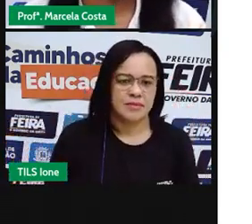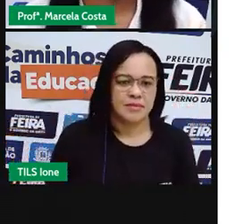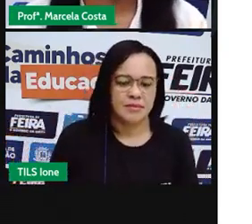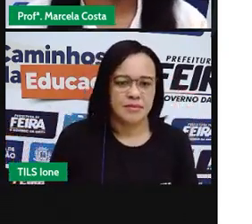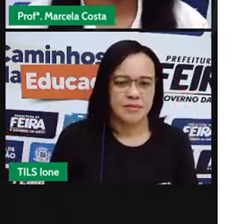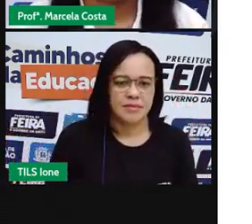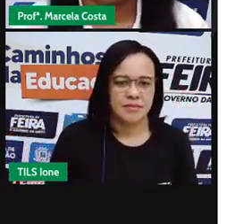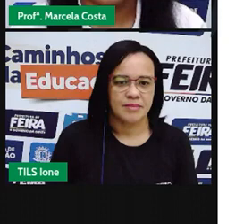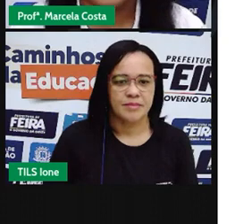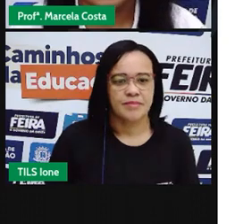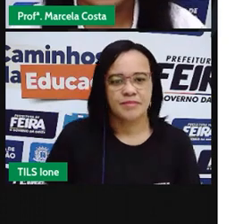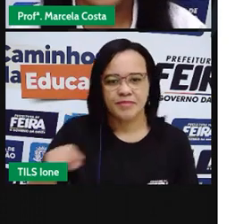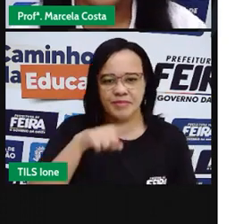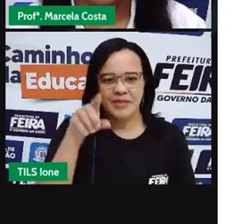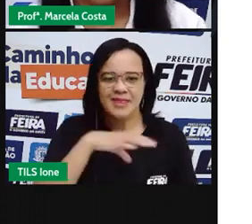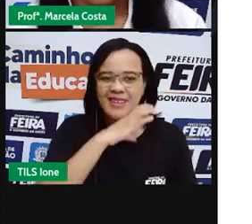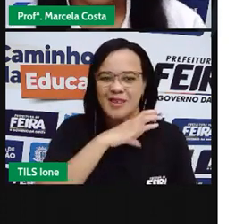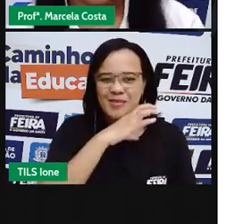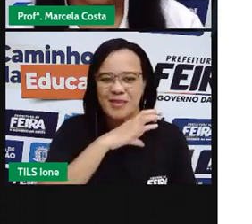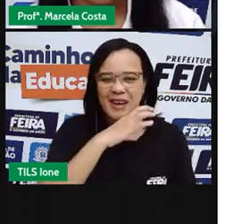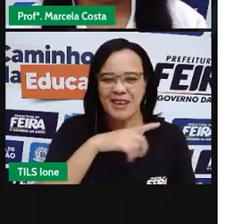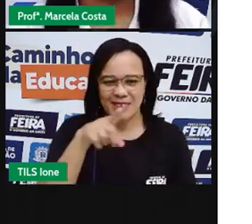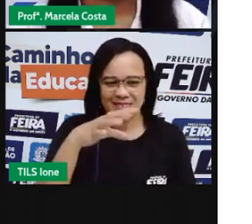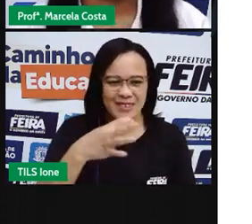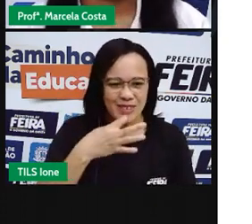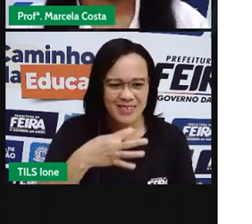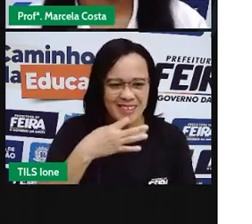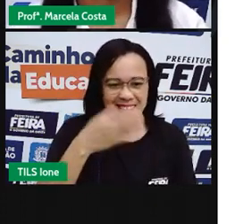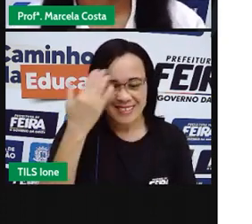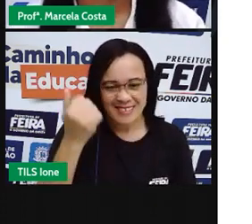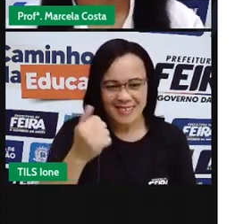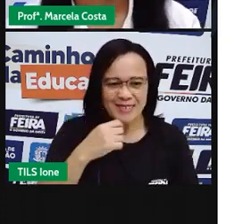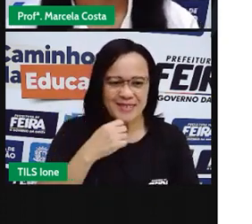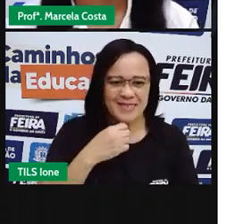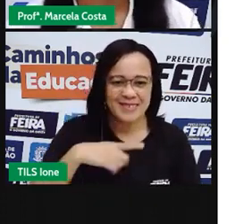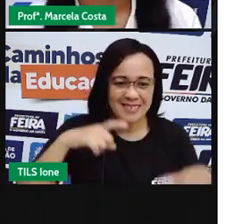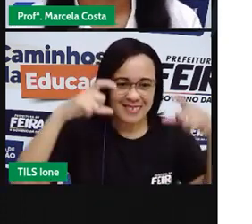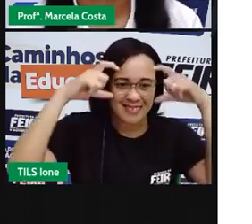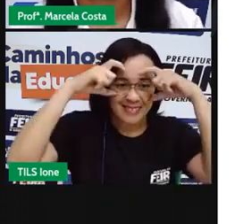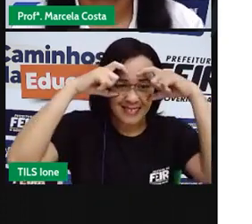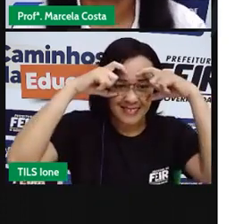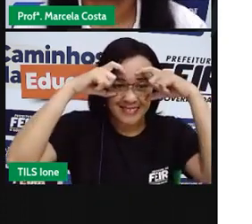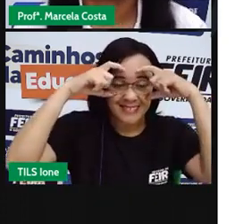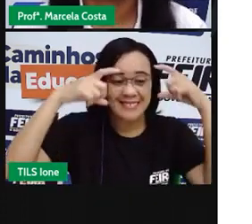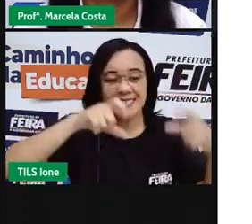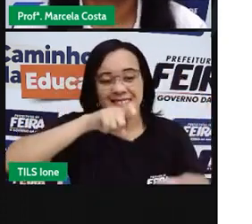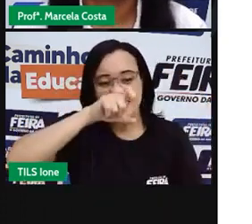letras. E esse outro animal aqui, você já sabe o nome dele?